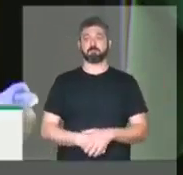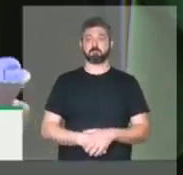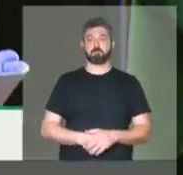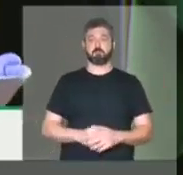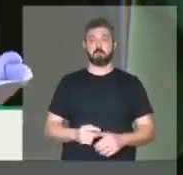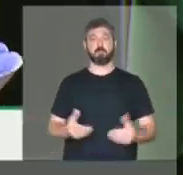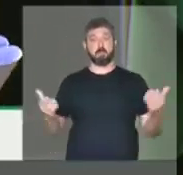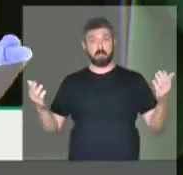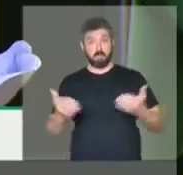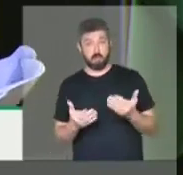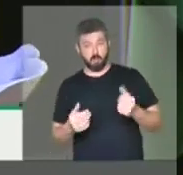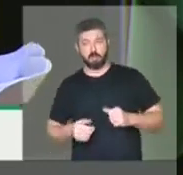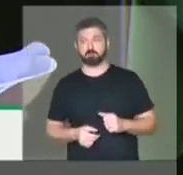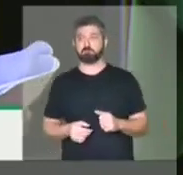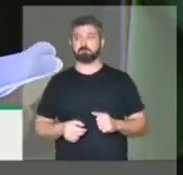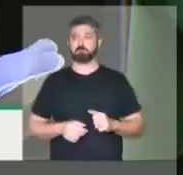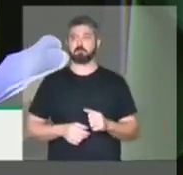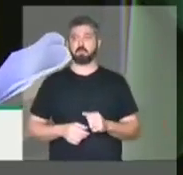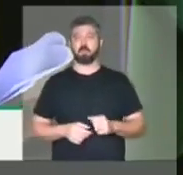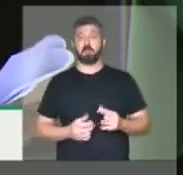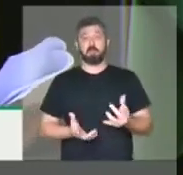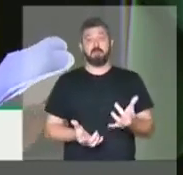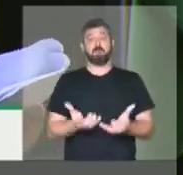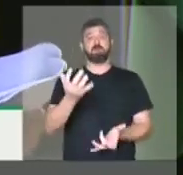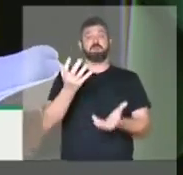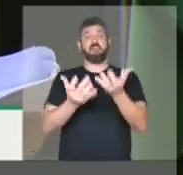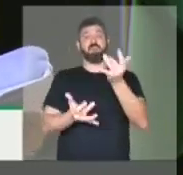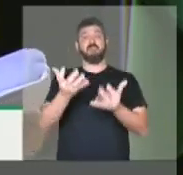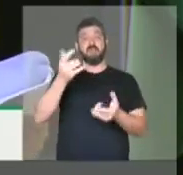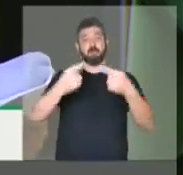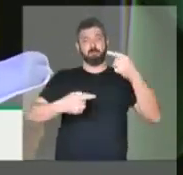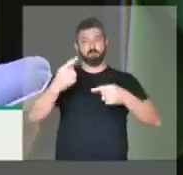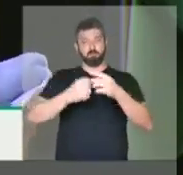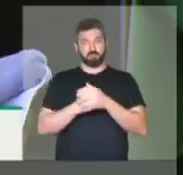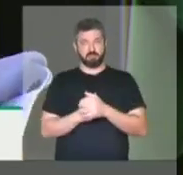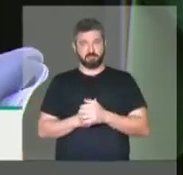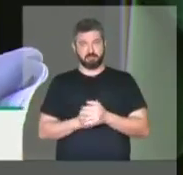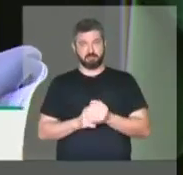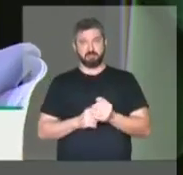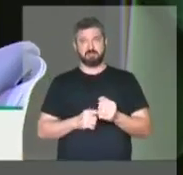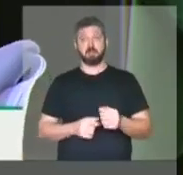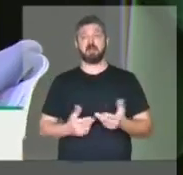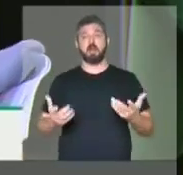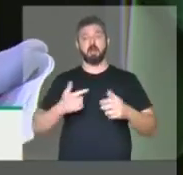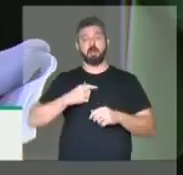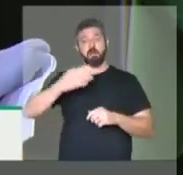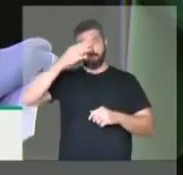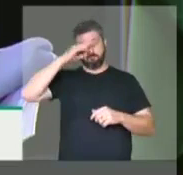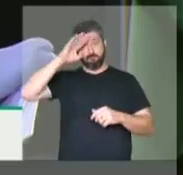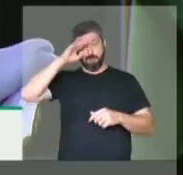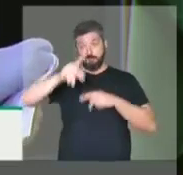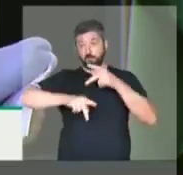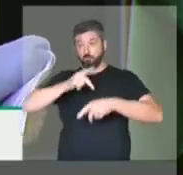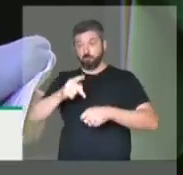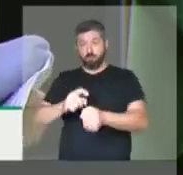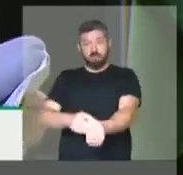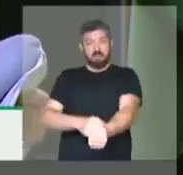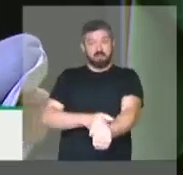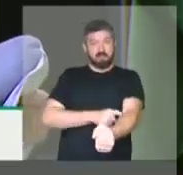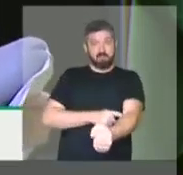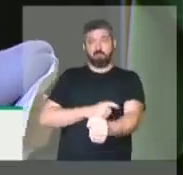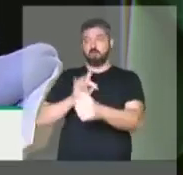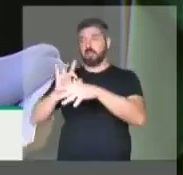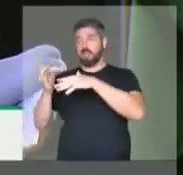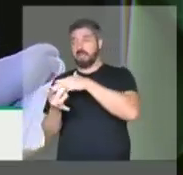Fato é que neste instante de quase ebulição política, interessa ao Brasil combater a febre emocional das ruas, das redes e